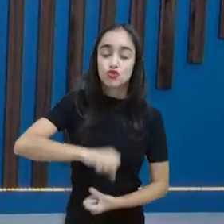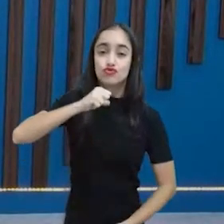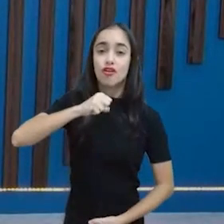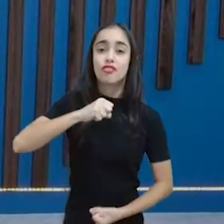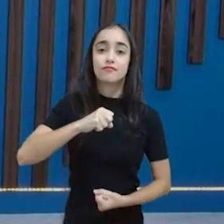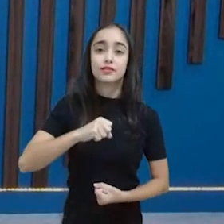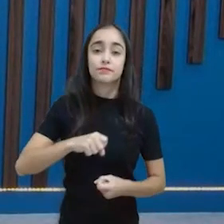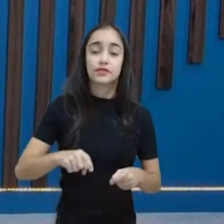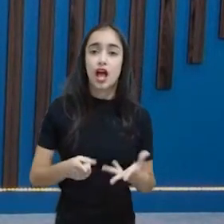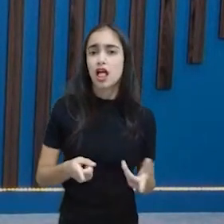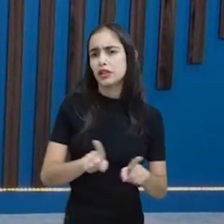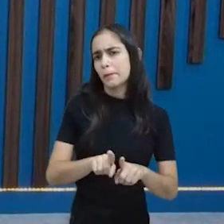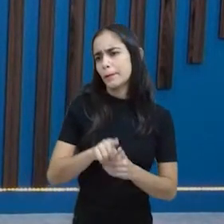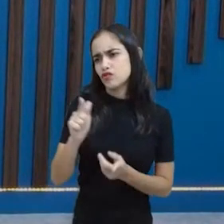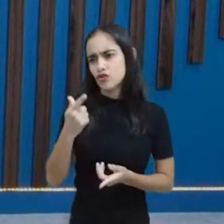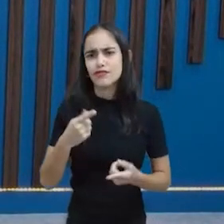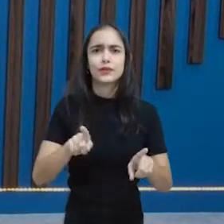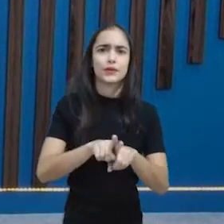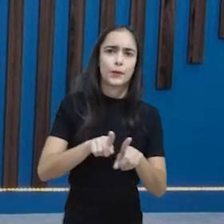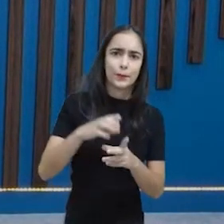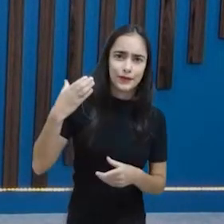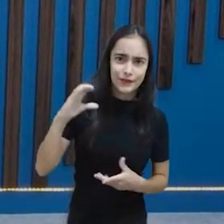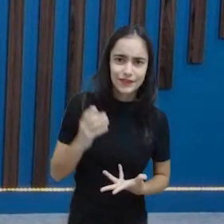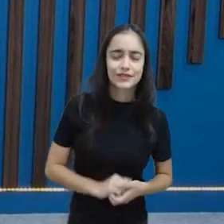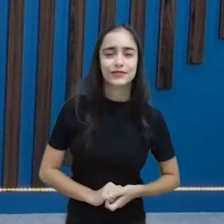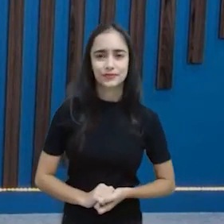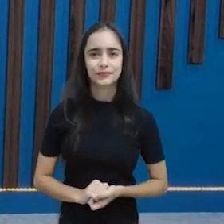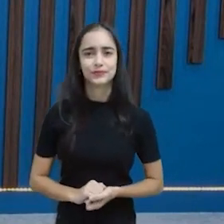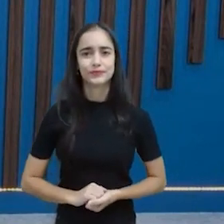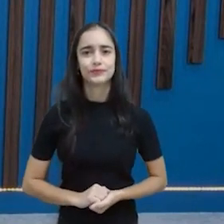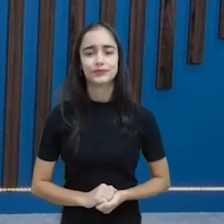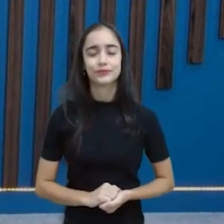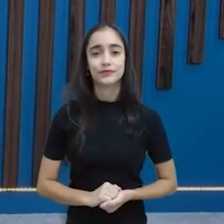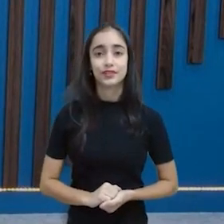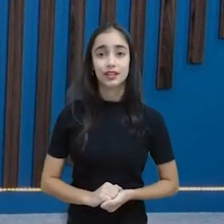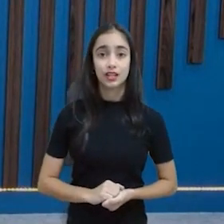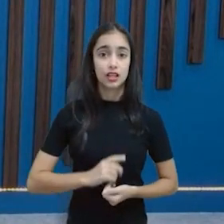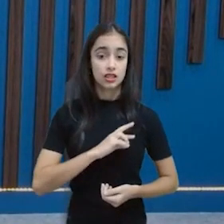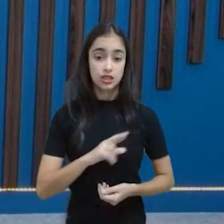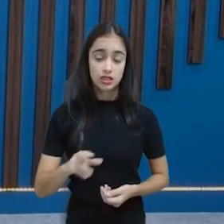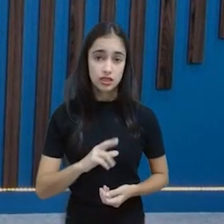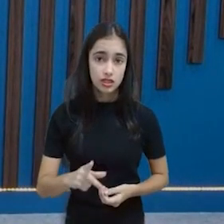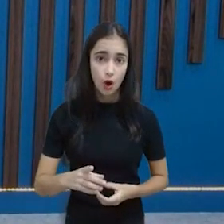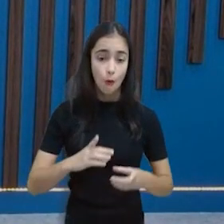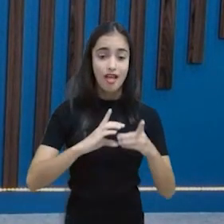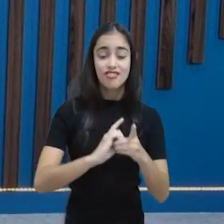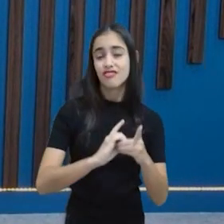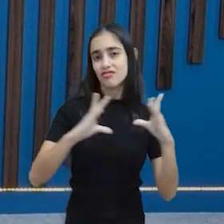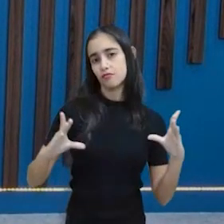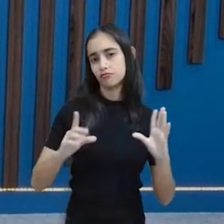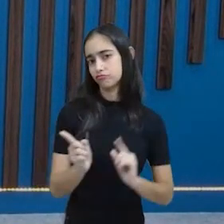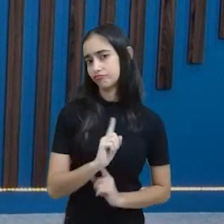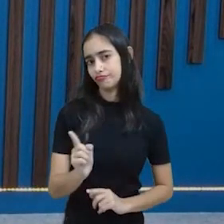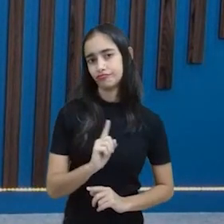né? Que também ciências trabalham essas questões aí ambientais. Eles não são democráticos. A gente